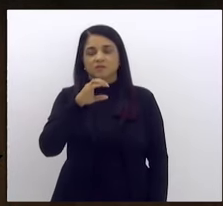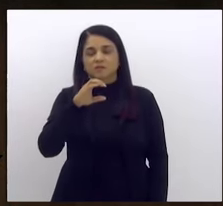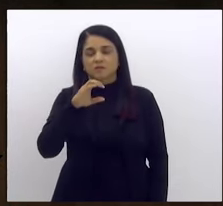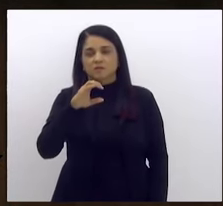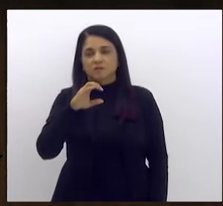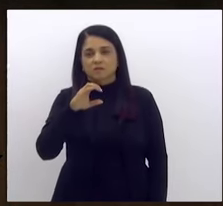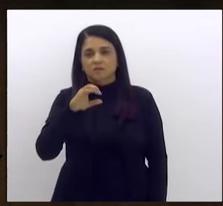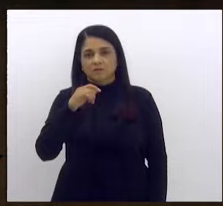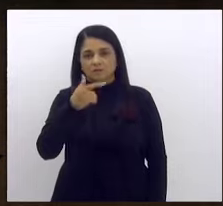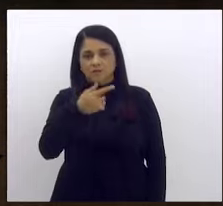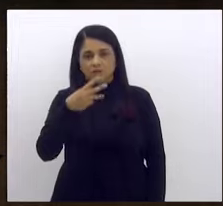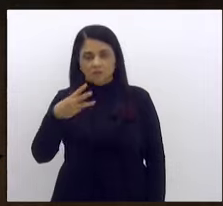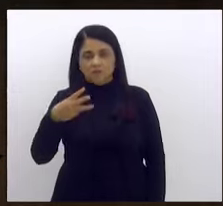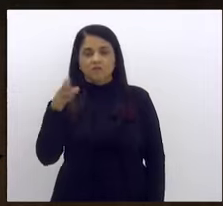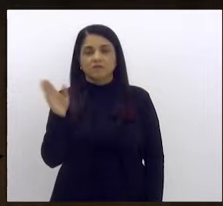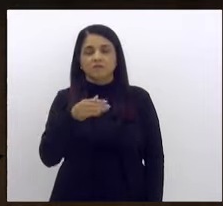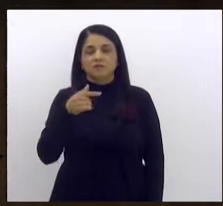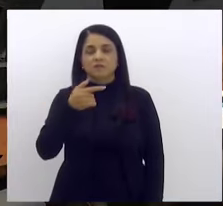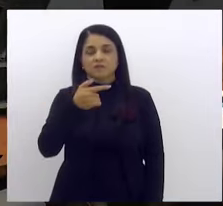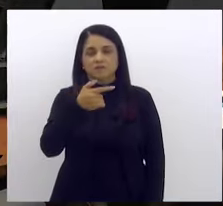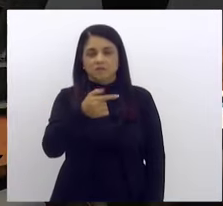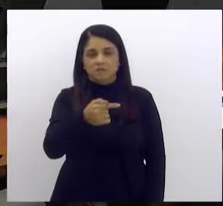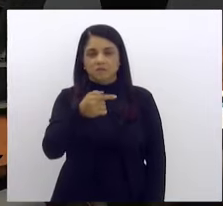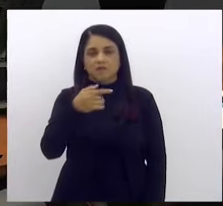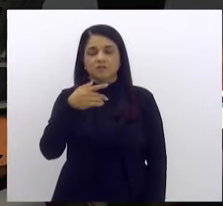425 de 21. Bancada do PSOL se abstém.